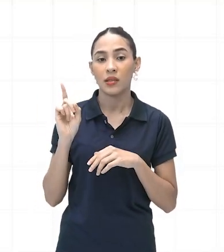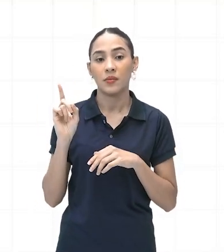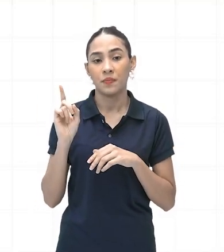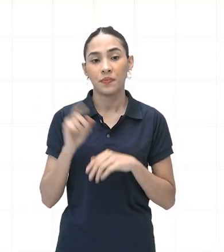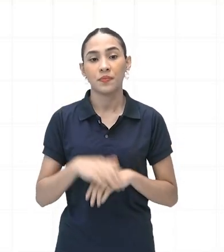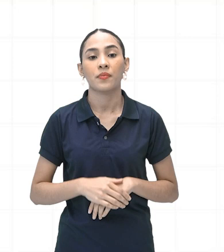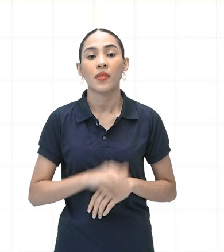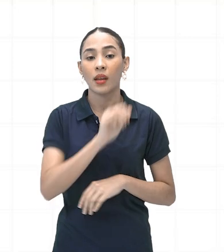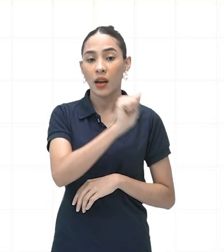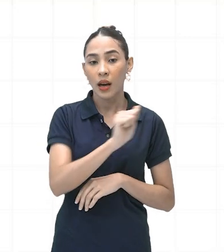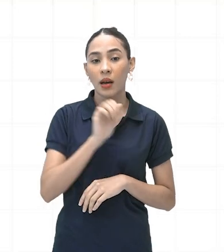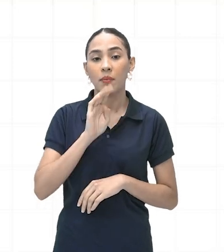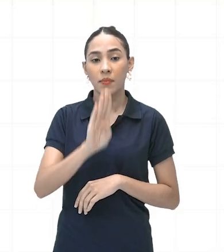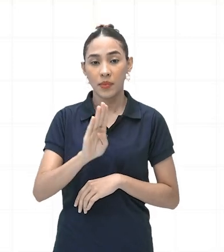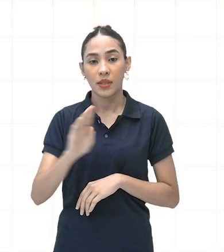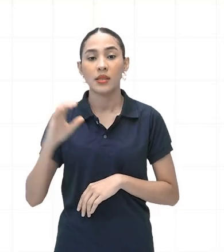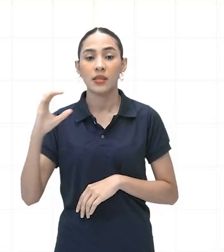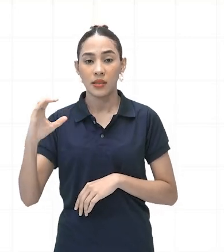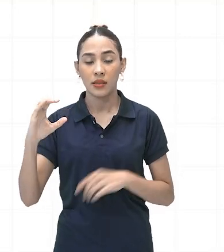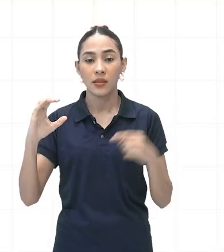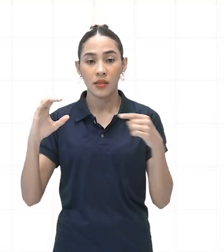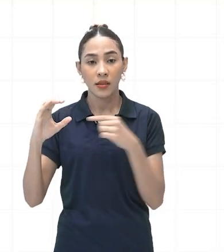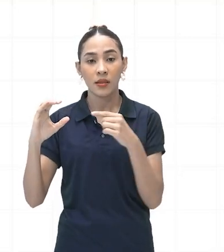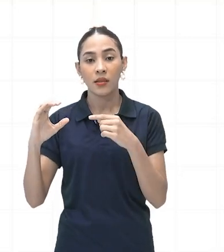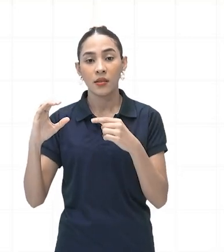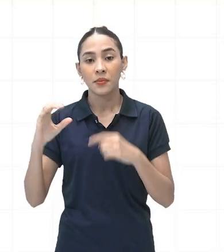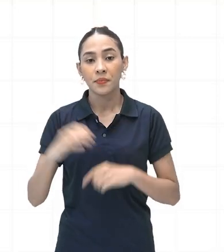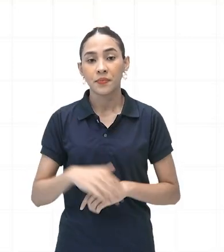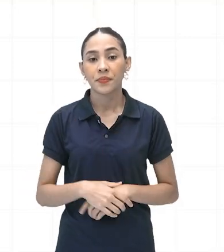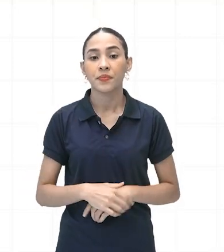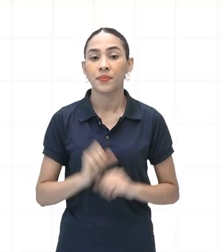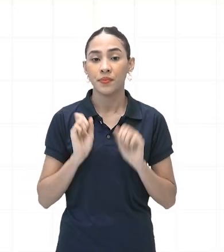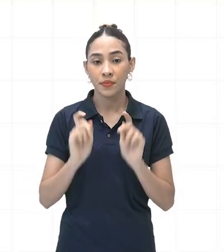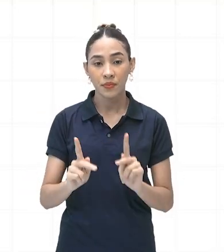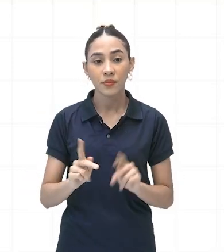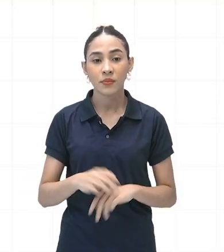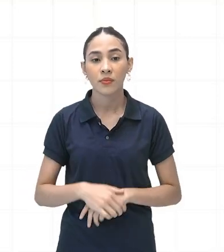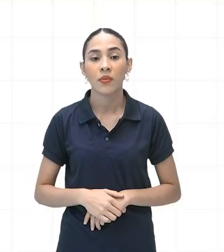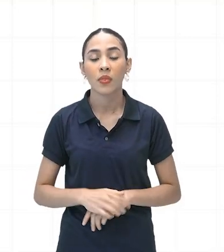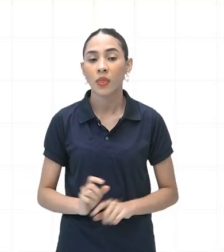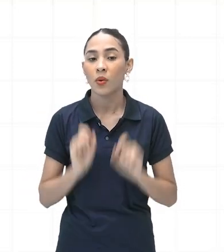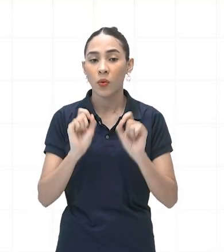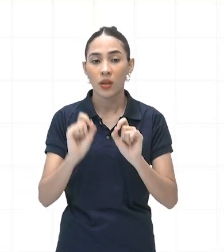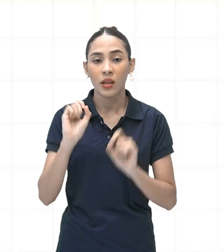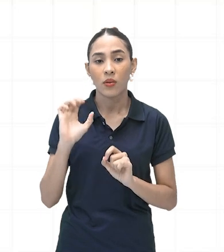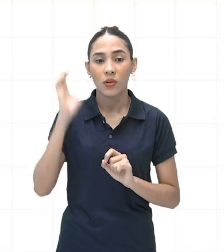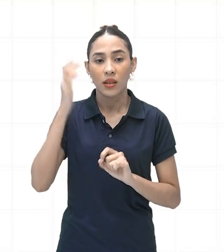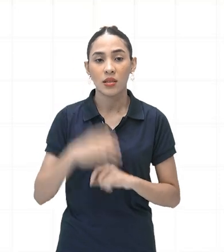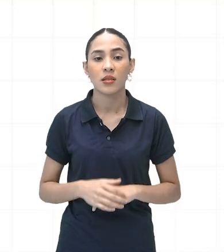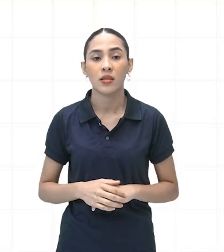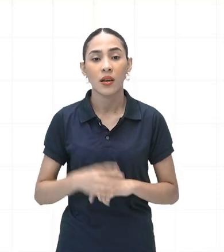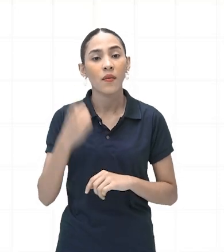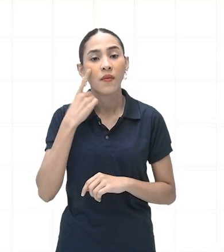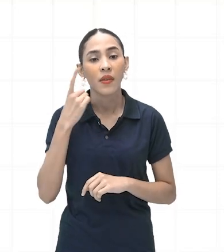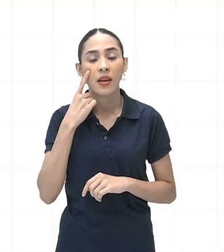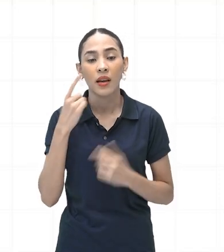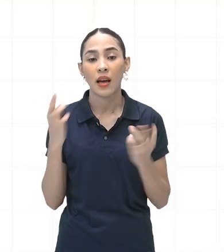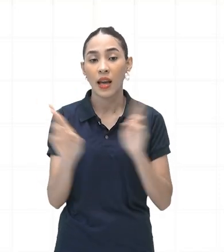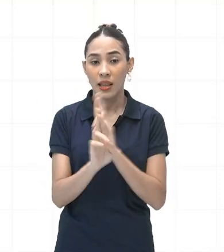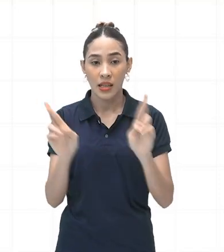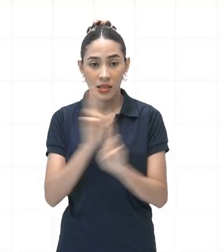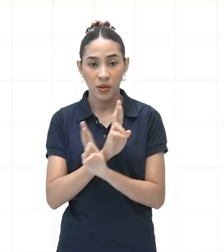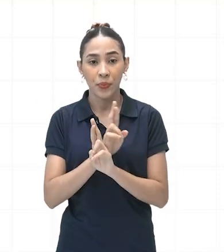representadas por A, por B e por C. Tudo bem? E o que acontece? Eu vou ver a relação entre